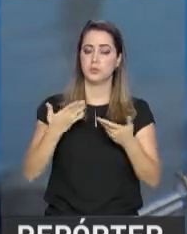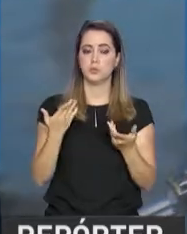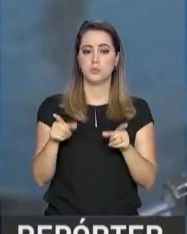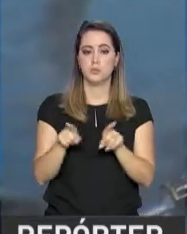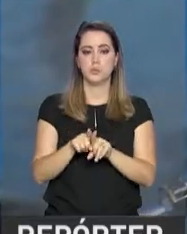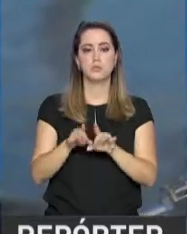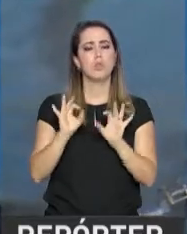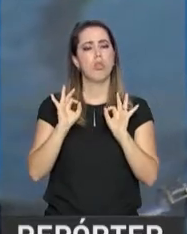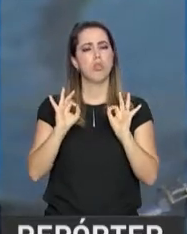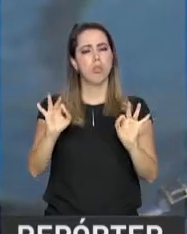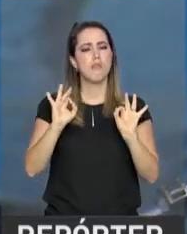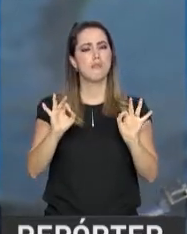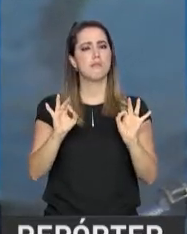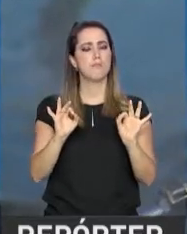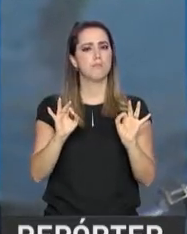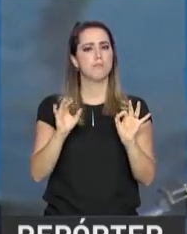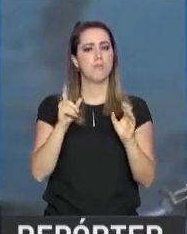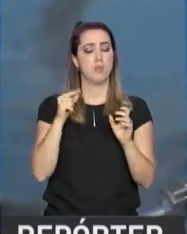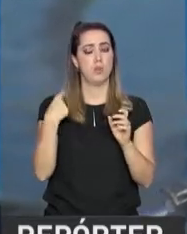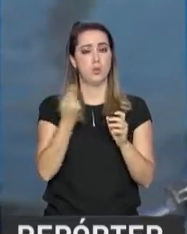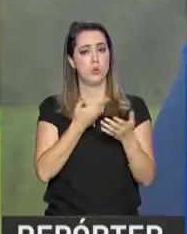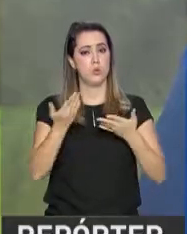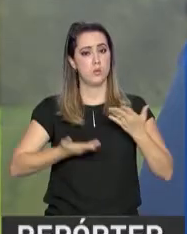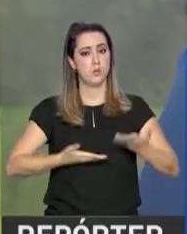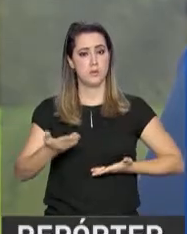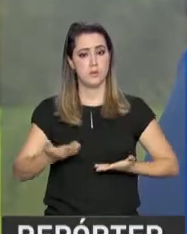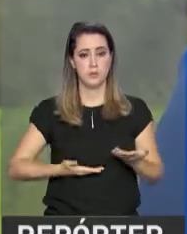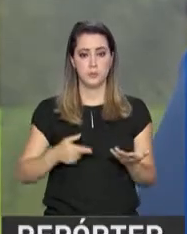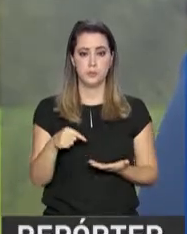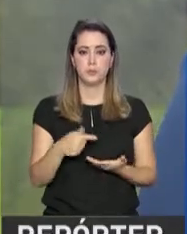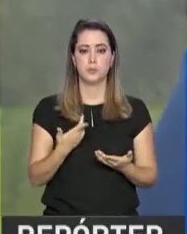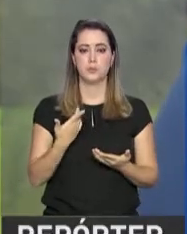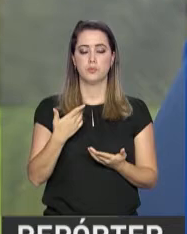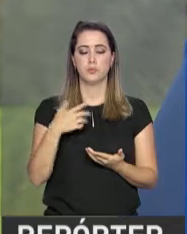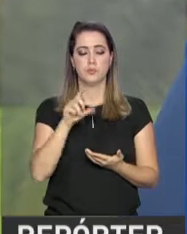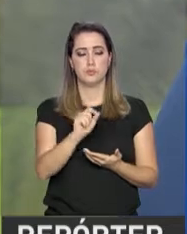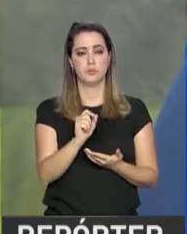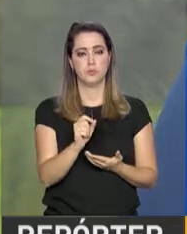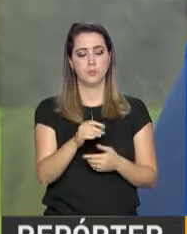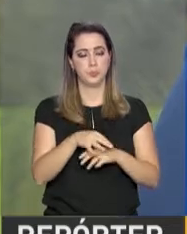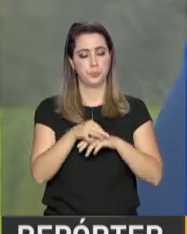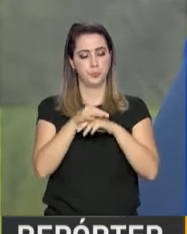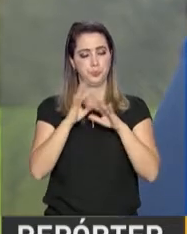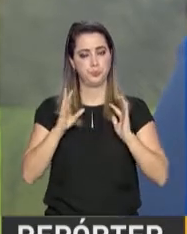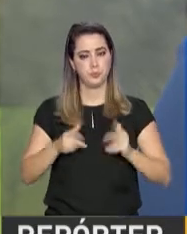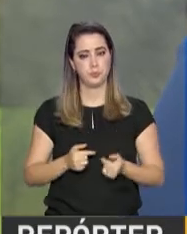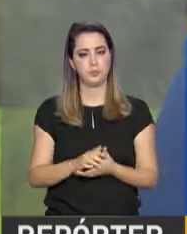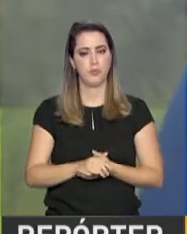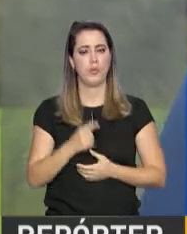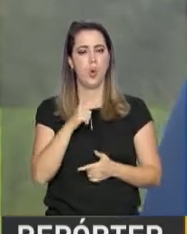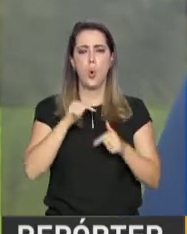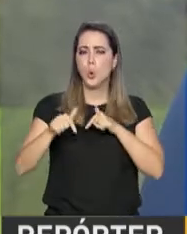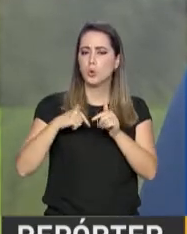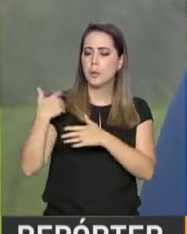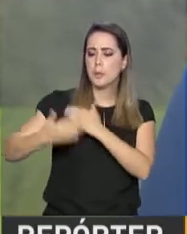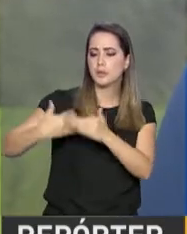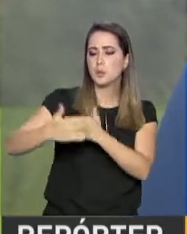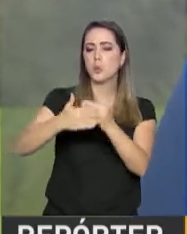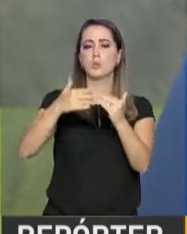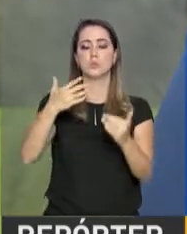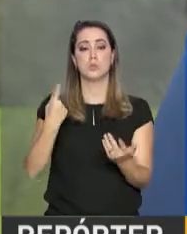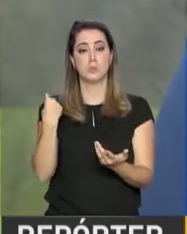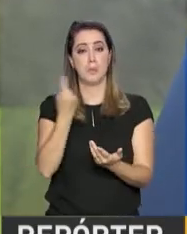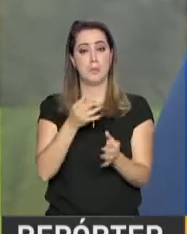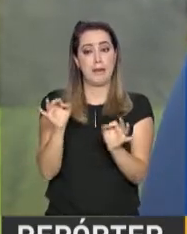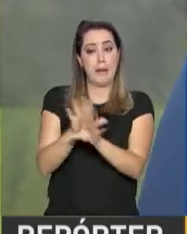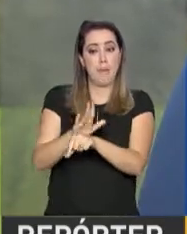da excelência do nosso serviço sanitário. As ações realizadas ao longo da história para eliminar a doença do rebanho